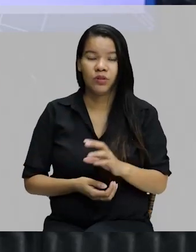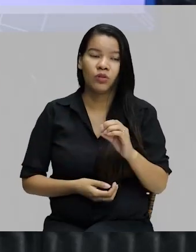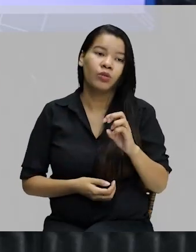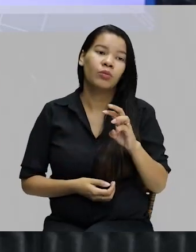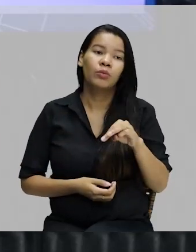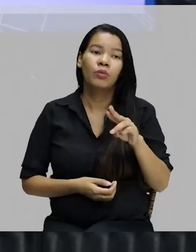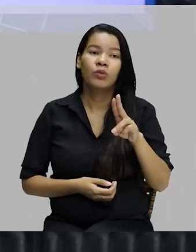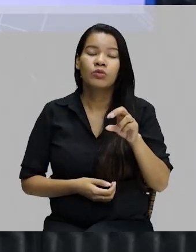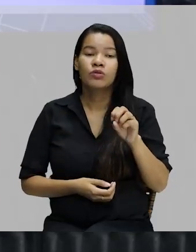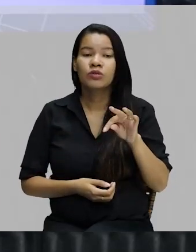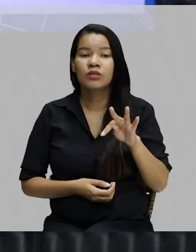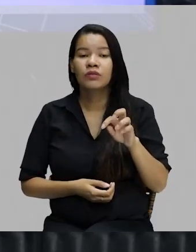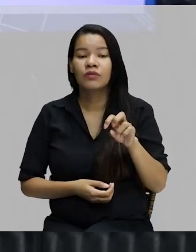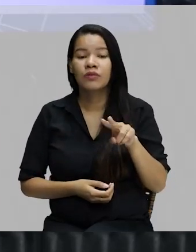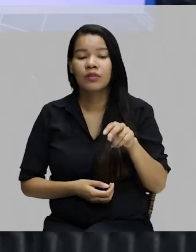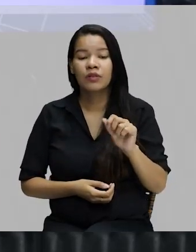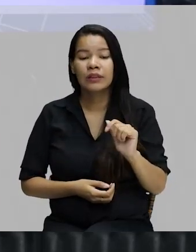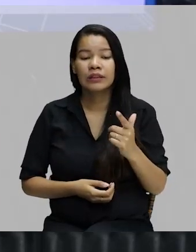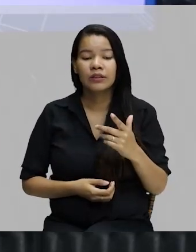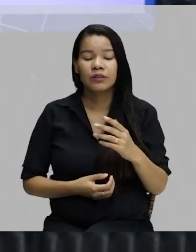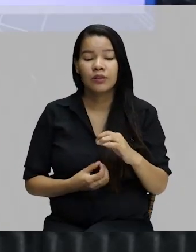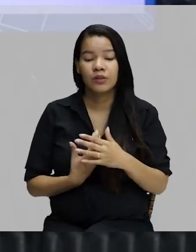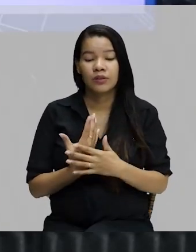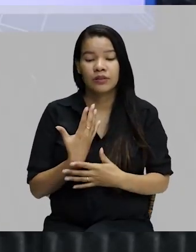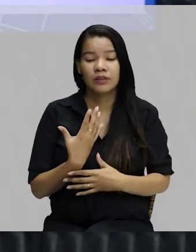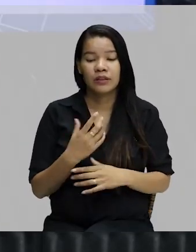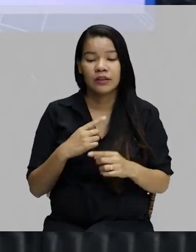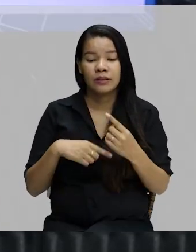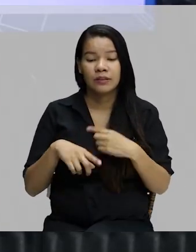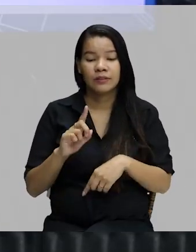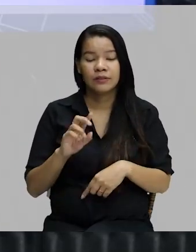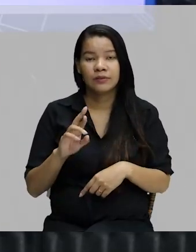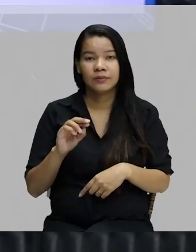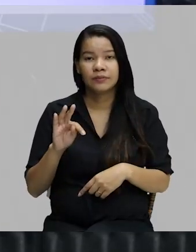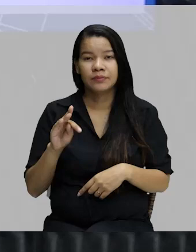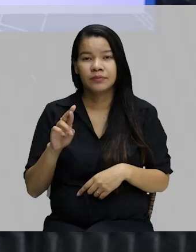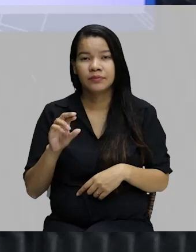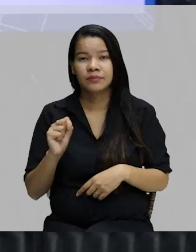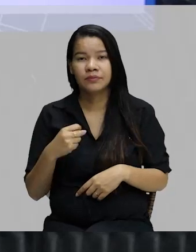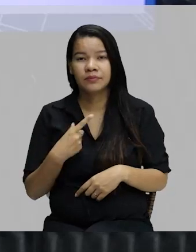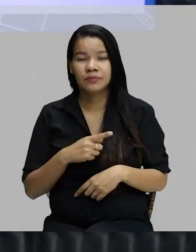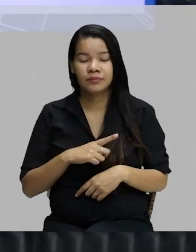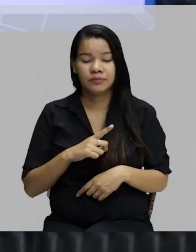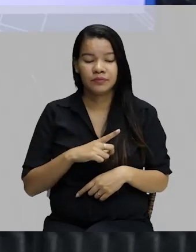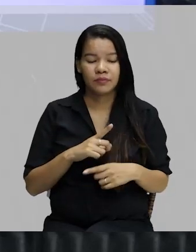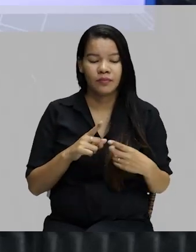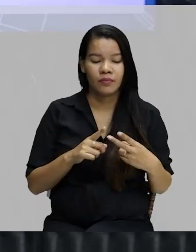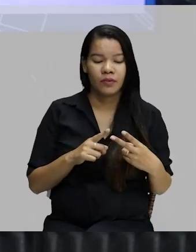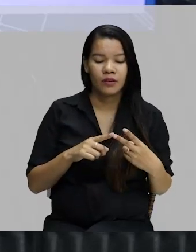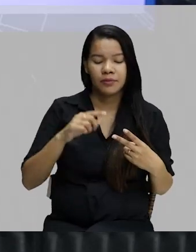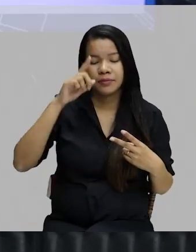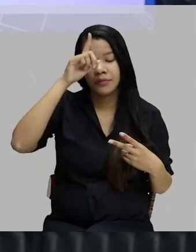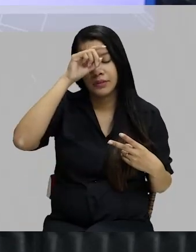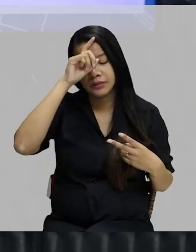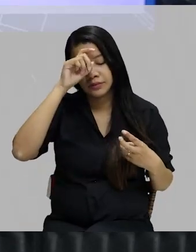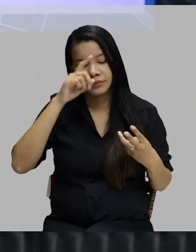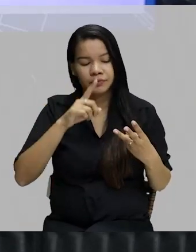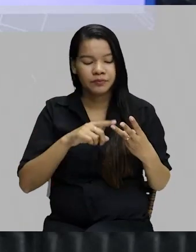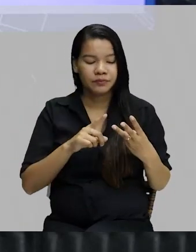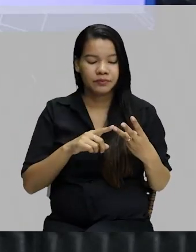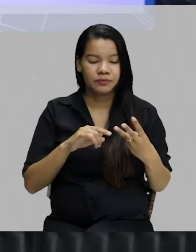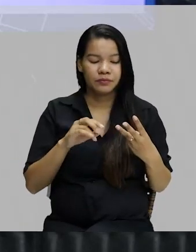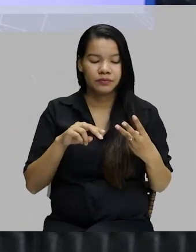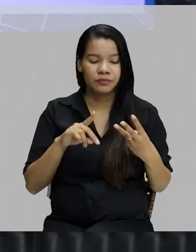a origem dos resíduos. Além dos reatores nucleares, nós temos a medicina nuclear, certo? A indústria